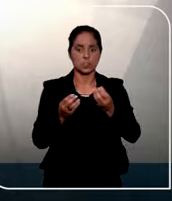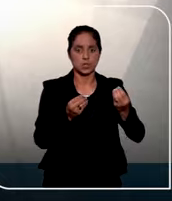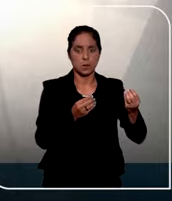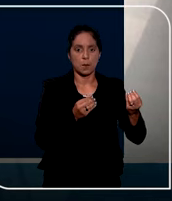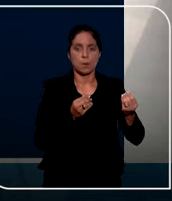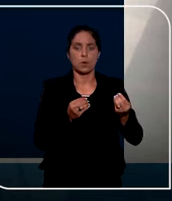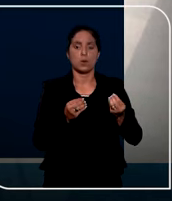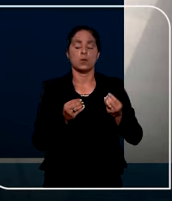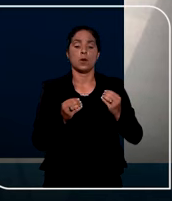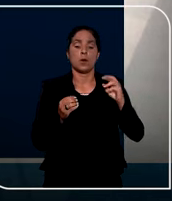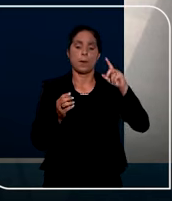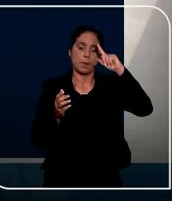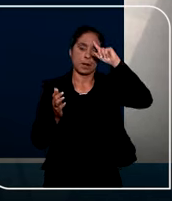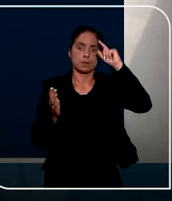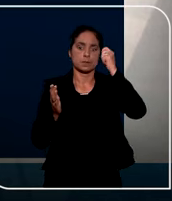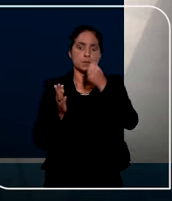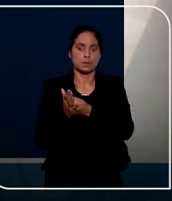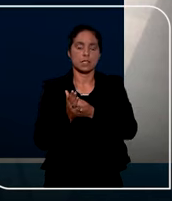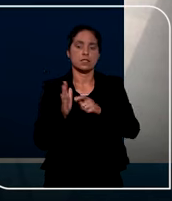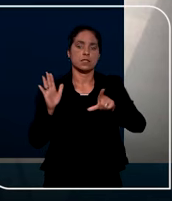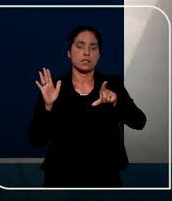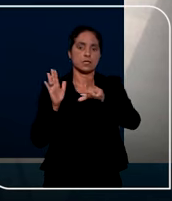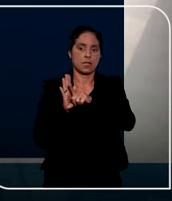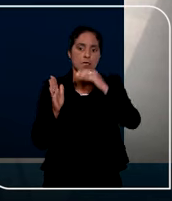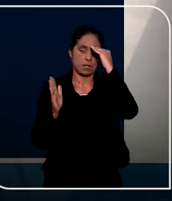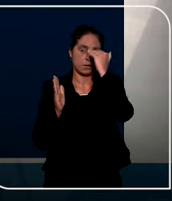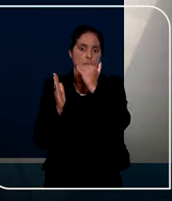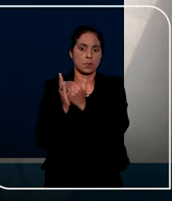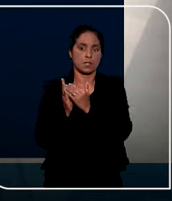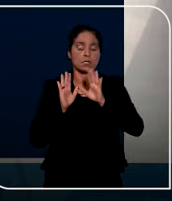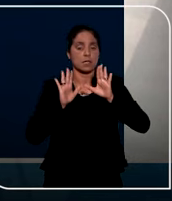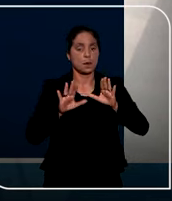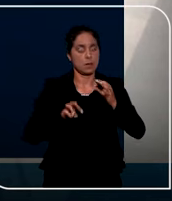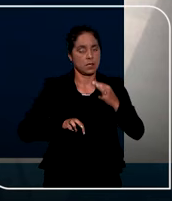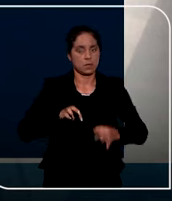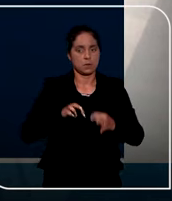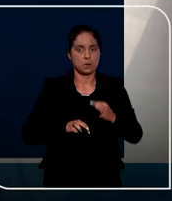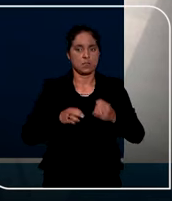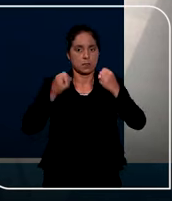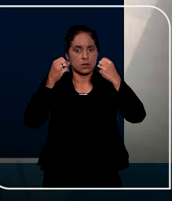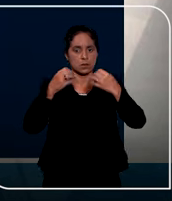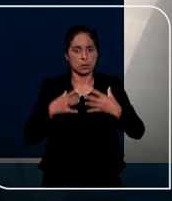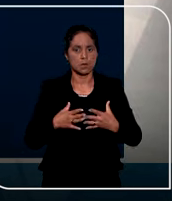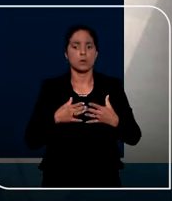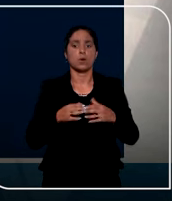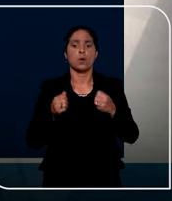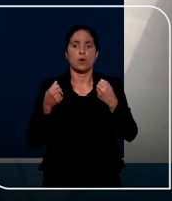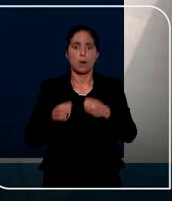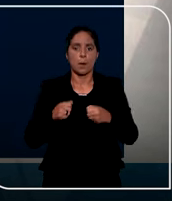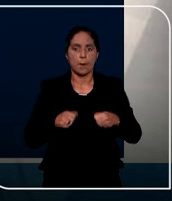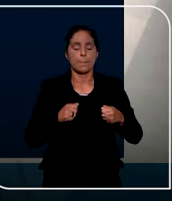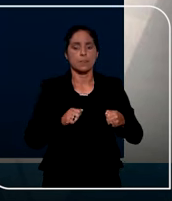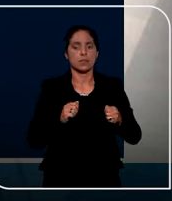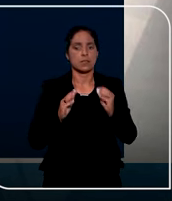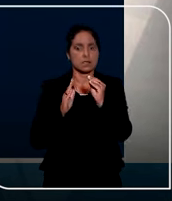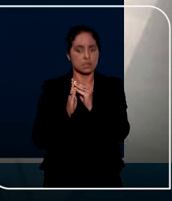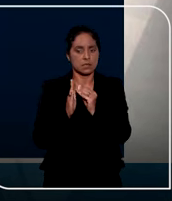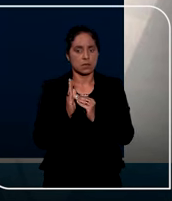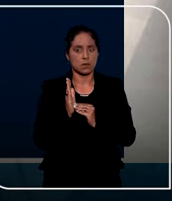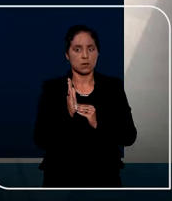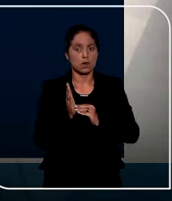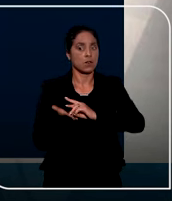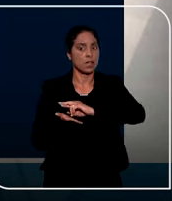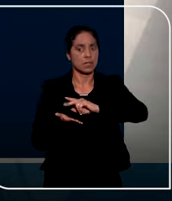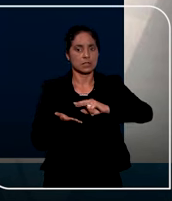viabilizar o cumprimento de obrigações na execução mas o ministro ressalvou que tais medidas devem ser